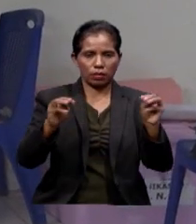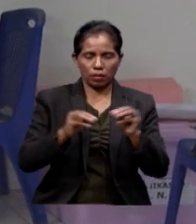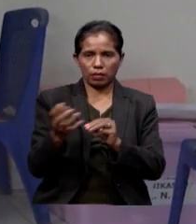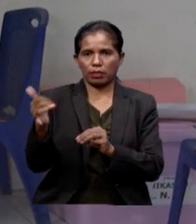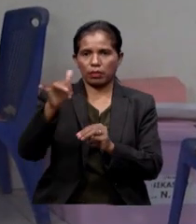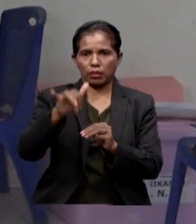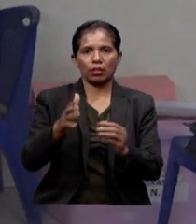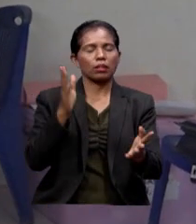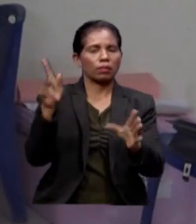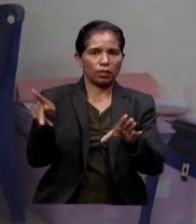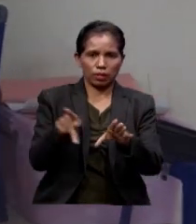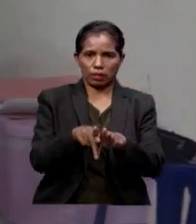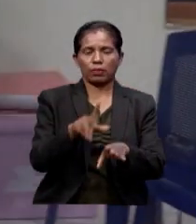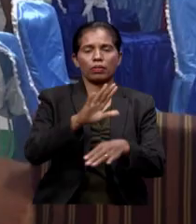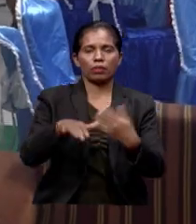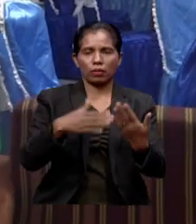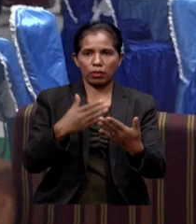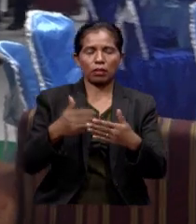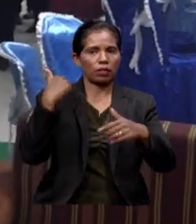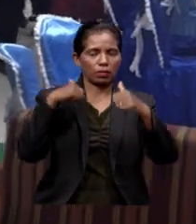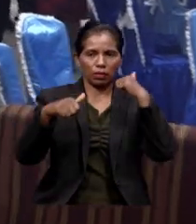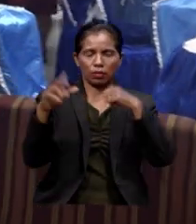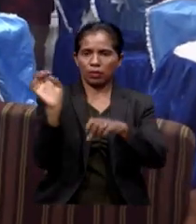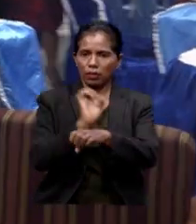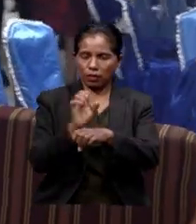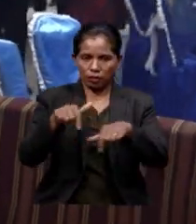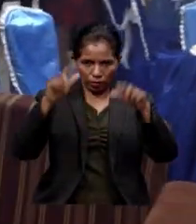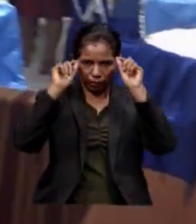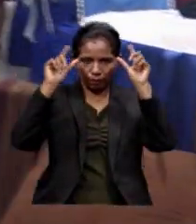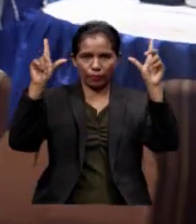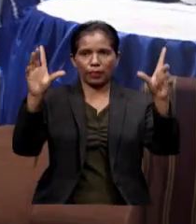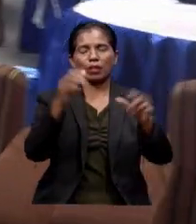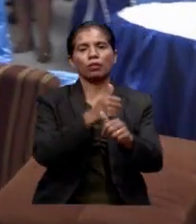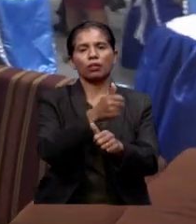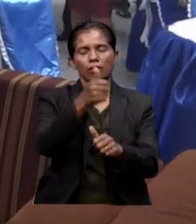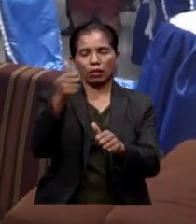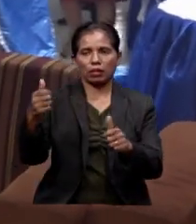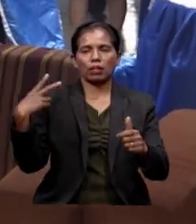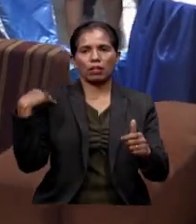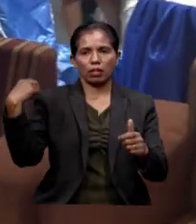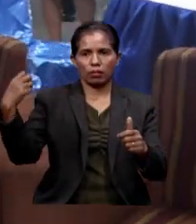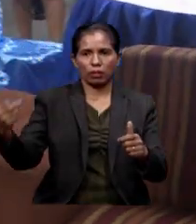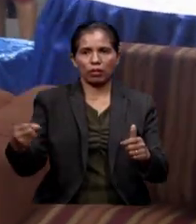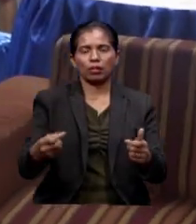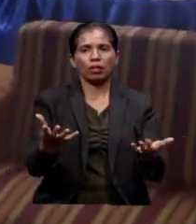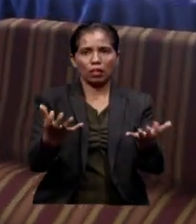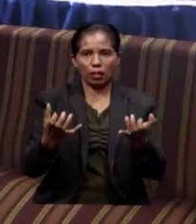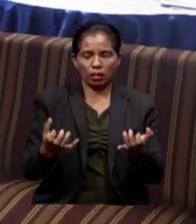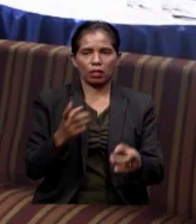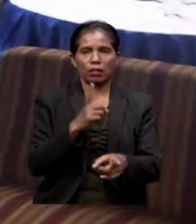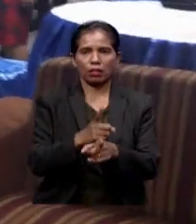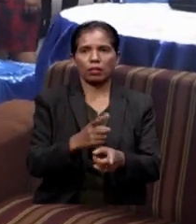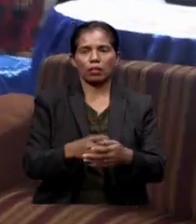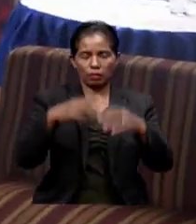Sira a tu participativa e a atividade econômica e a Timor-Leste ter ida Gnikbit na vontade Rasik.